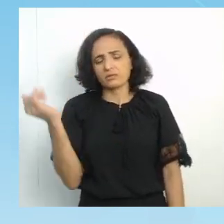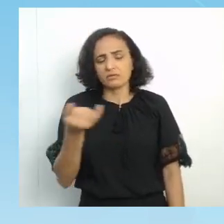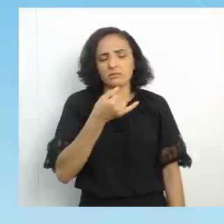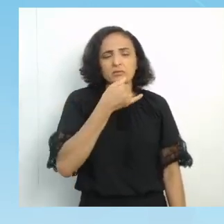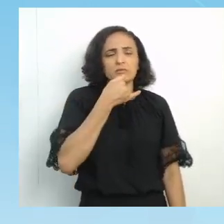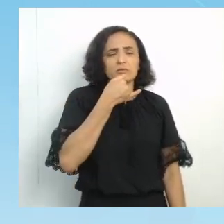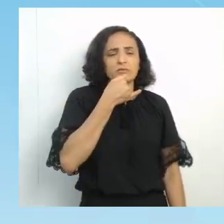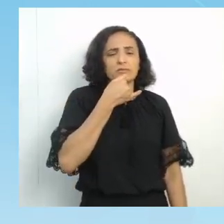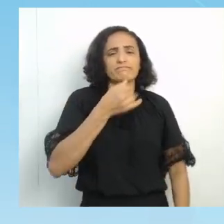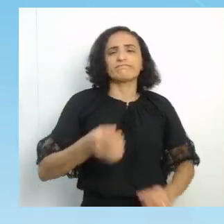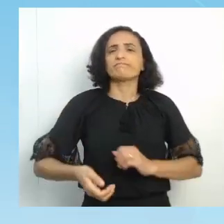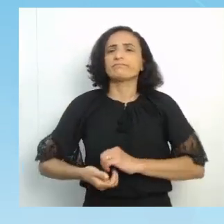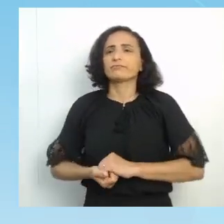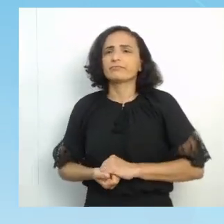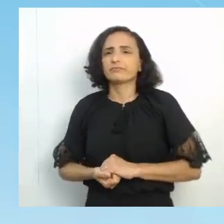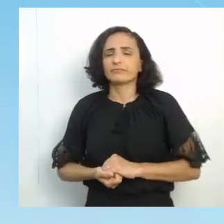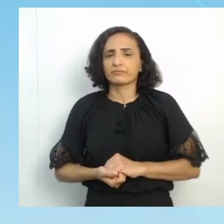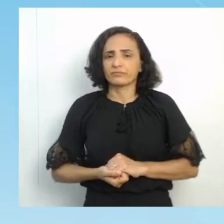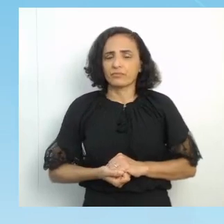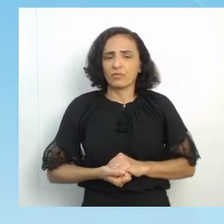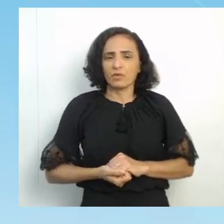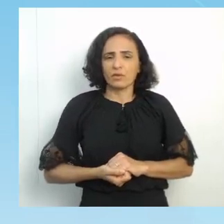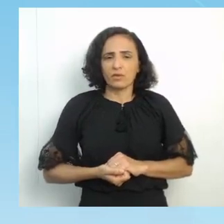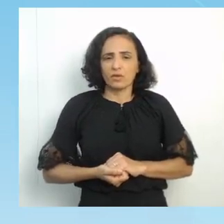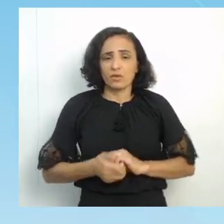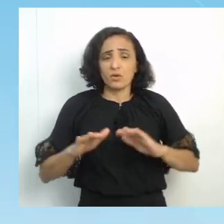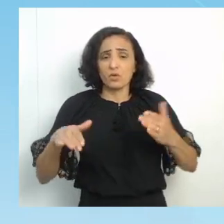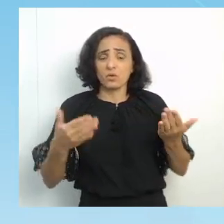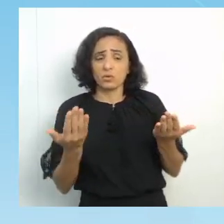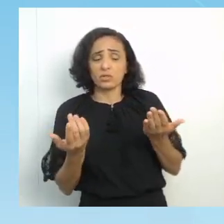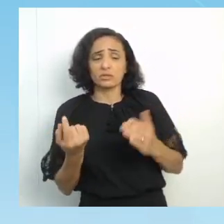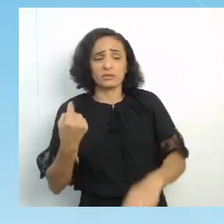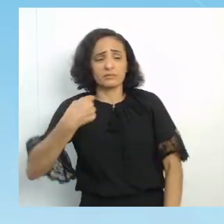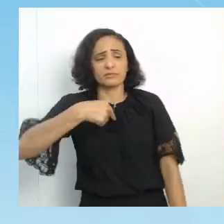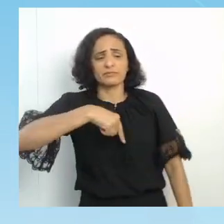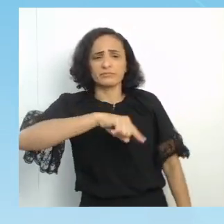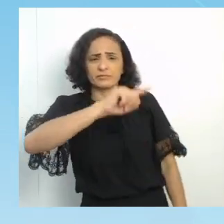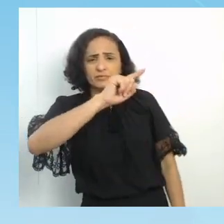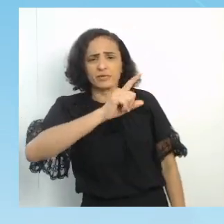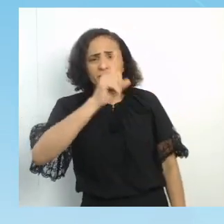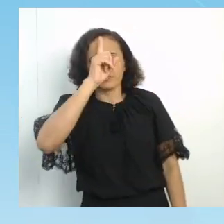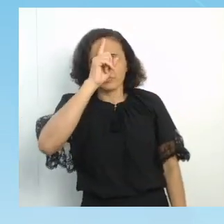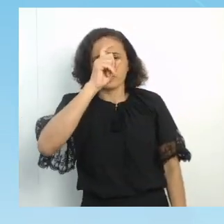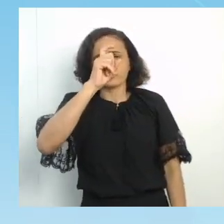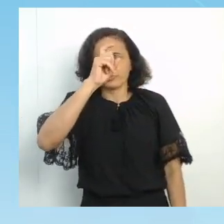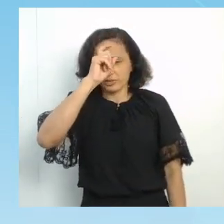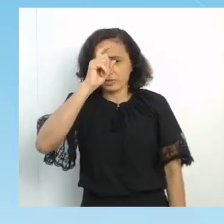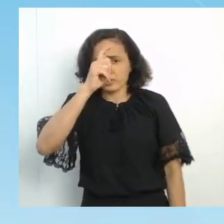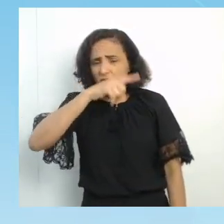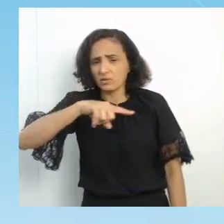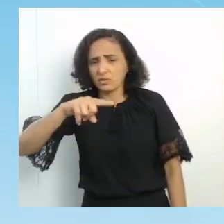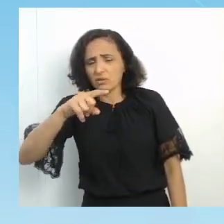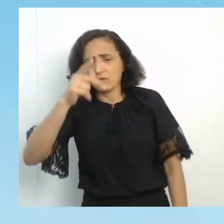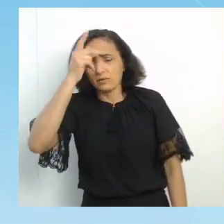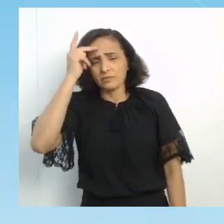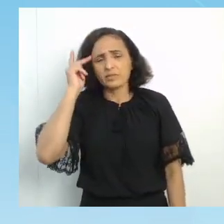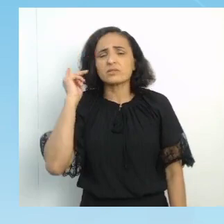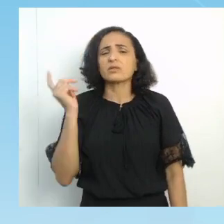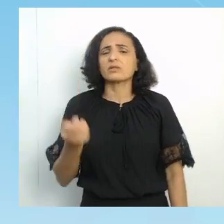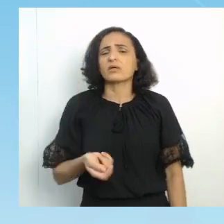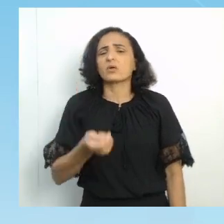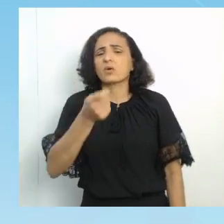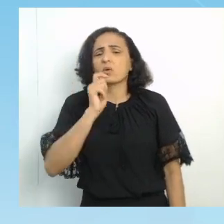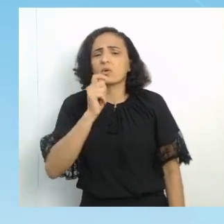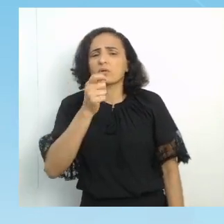Bom, quando vai internar? Quando é que se tem que internar uma pessoa que está ali com uso de droga?